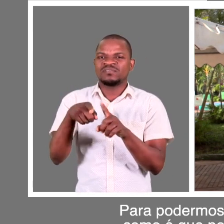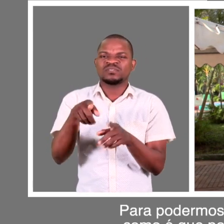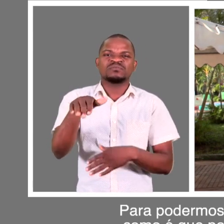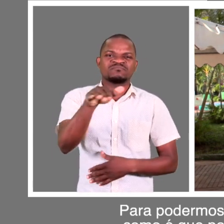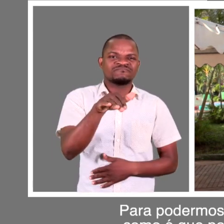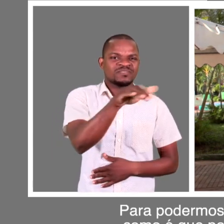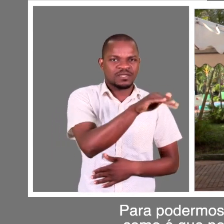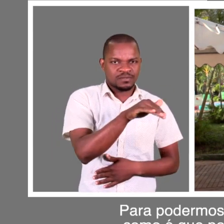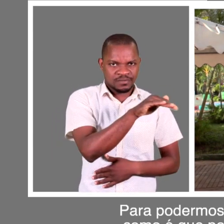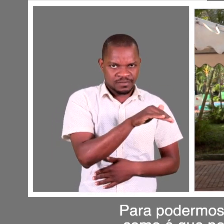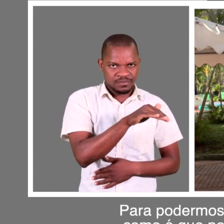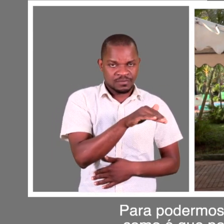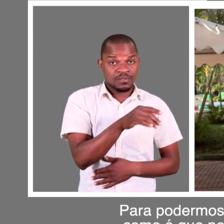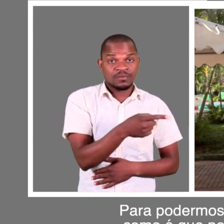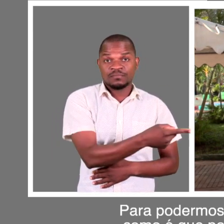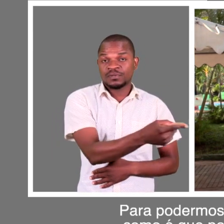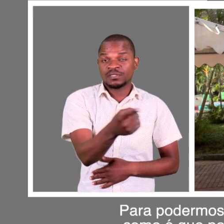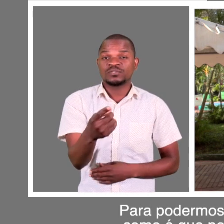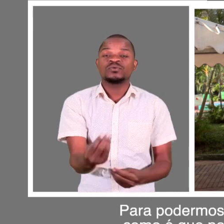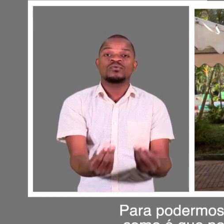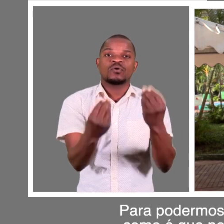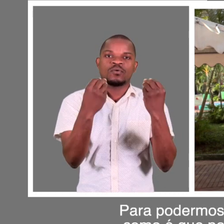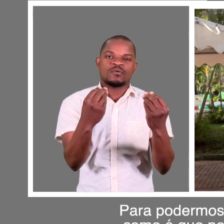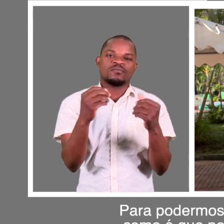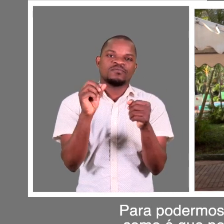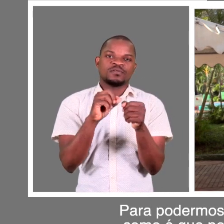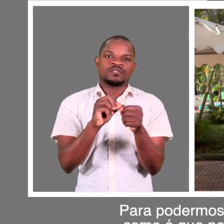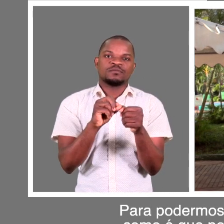setores como é que podem, de facto,